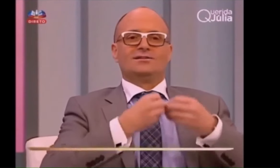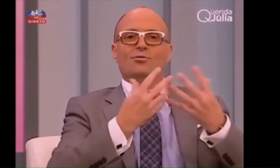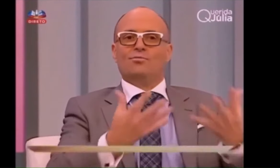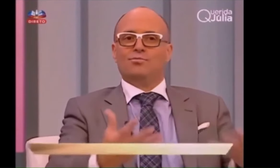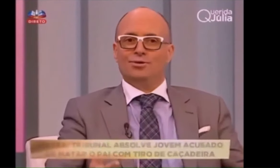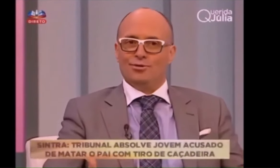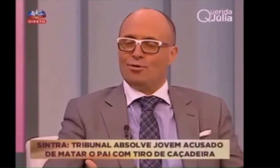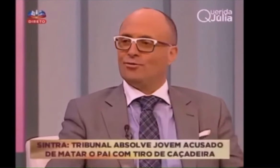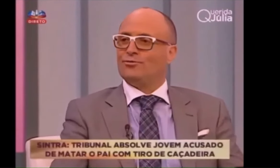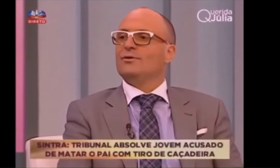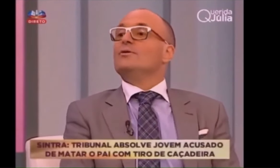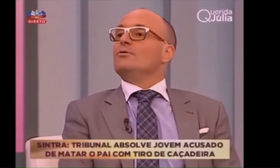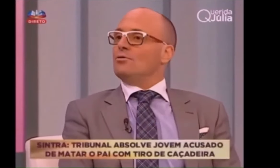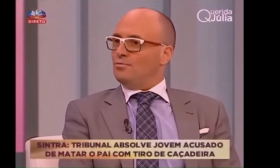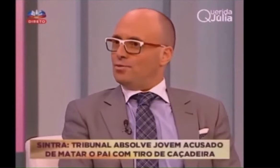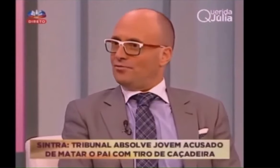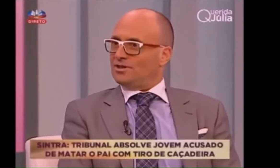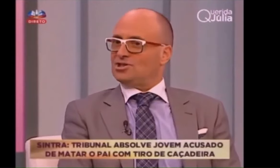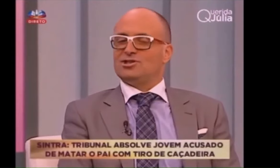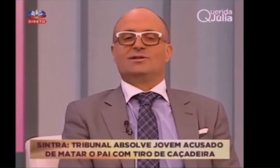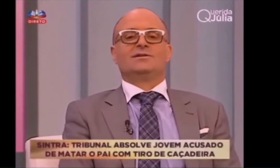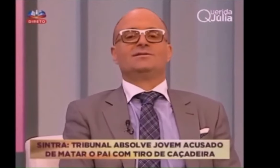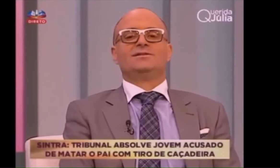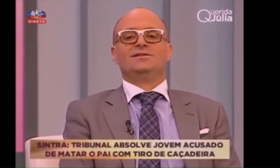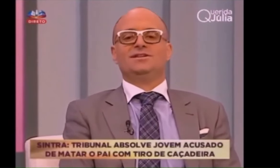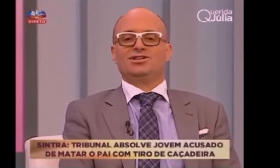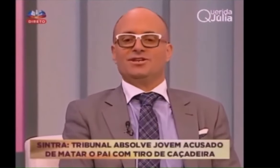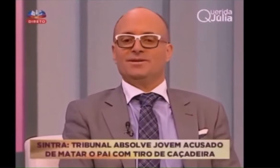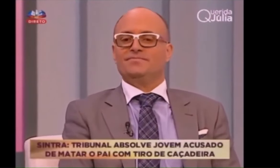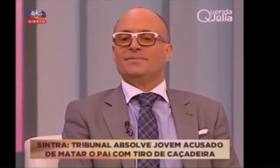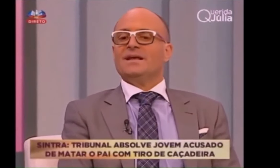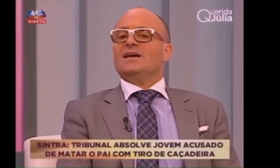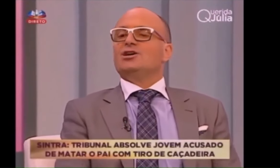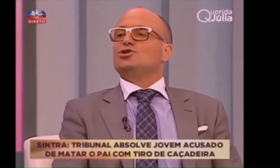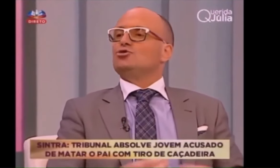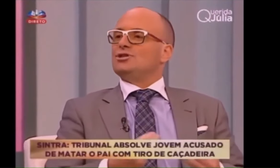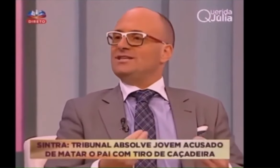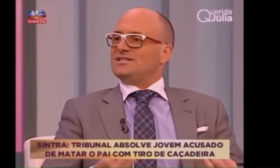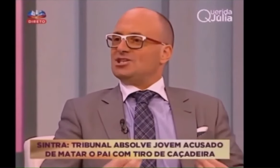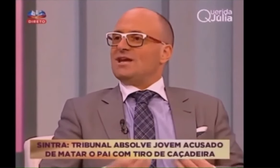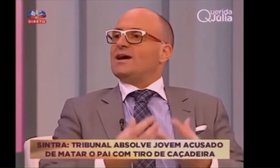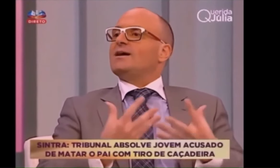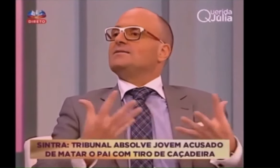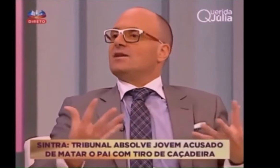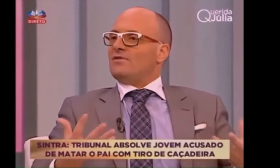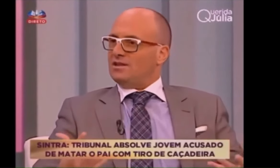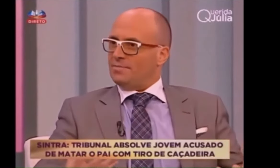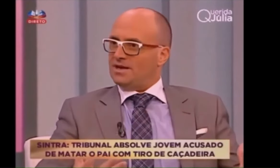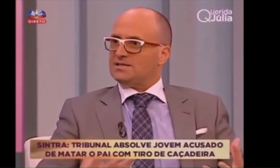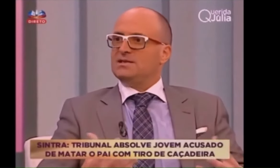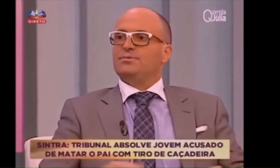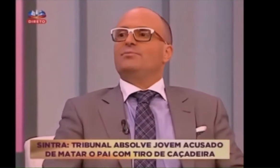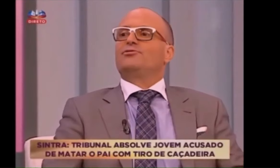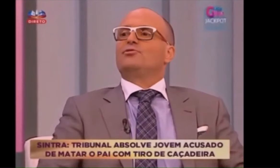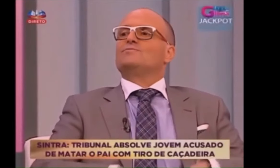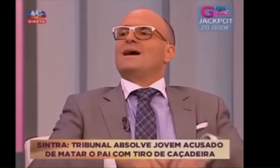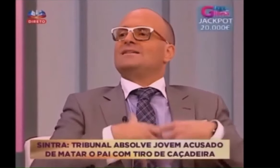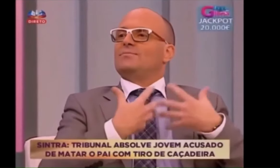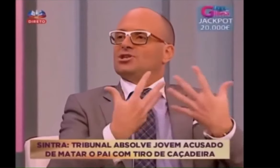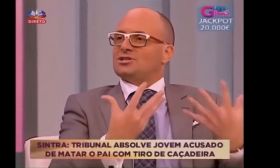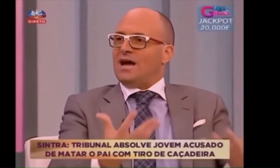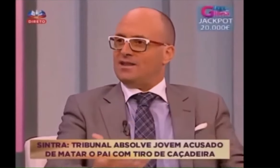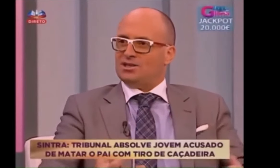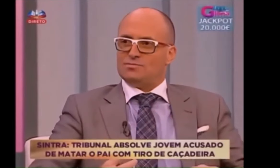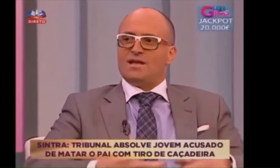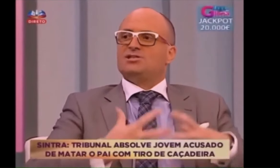eh transportamos naturalmente os nossos valores para o momento de julgar estes casos de tráfico